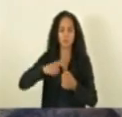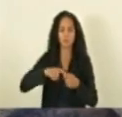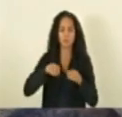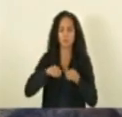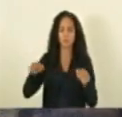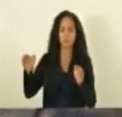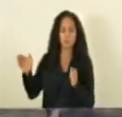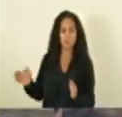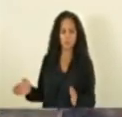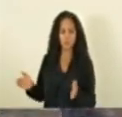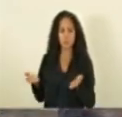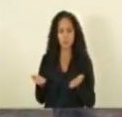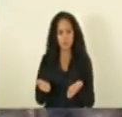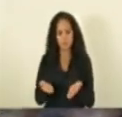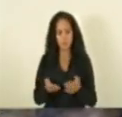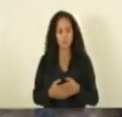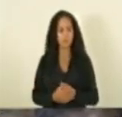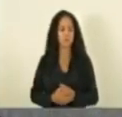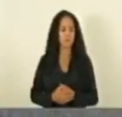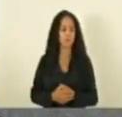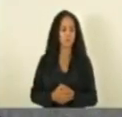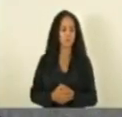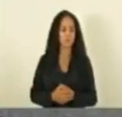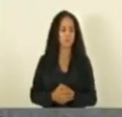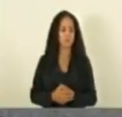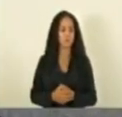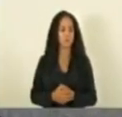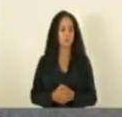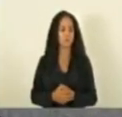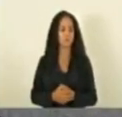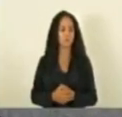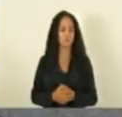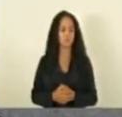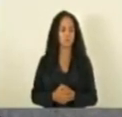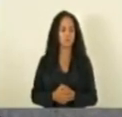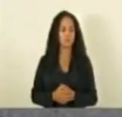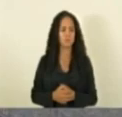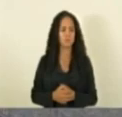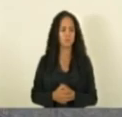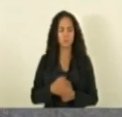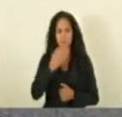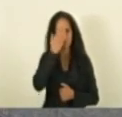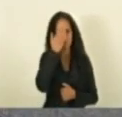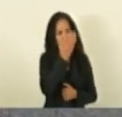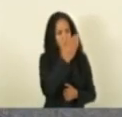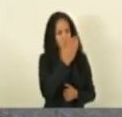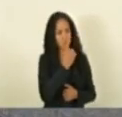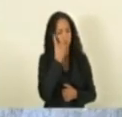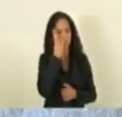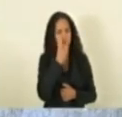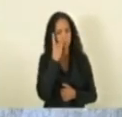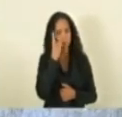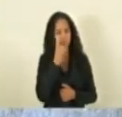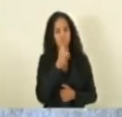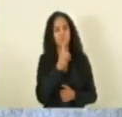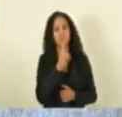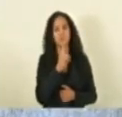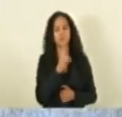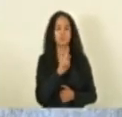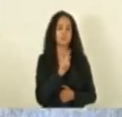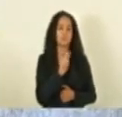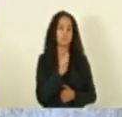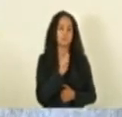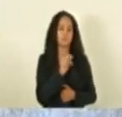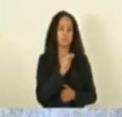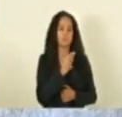O Obrigado, deputado Marco Garcia. Convoca a Comissão